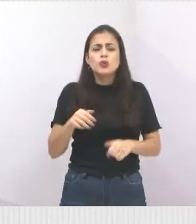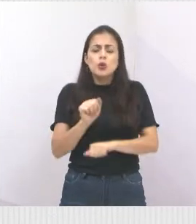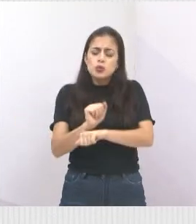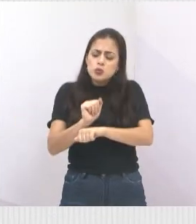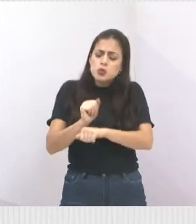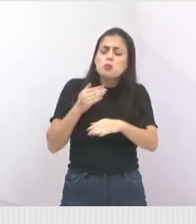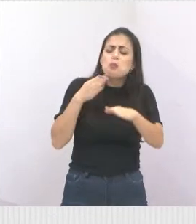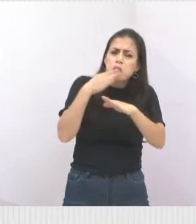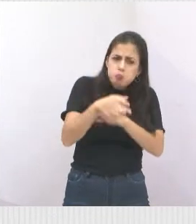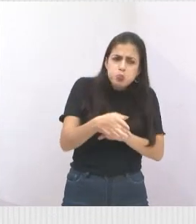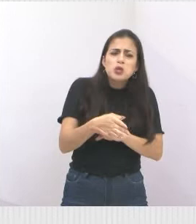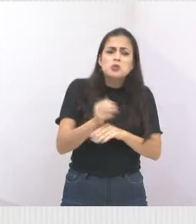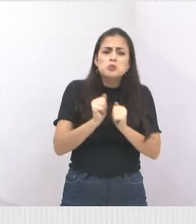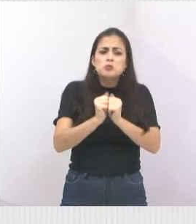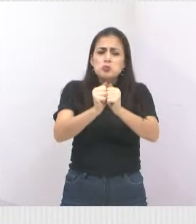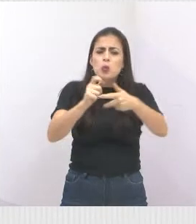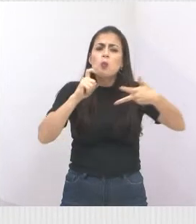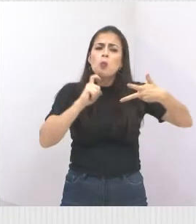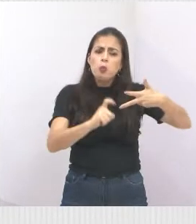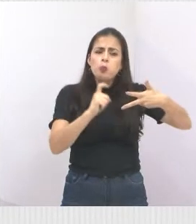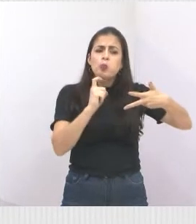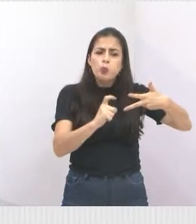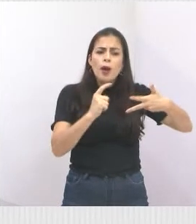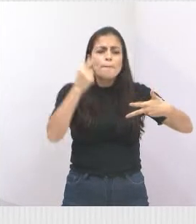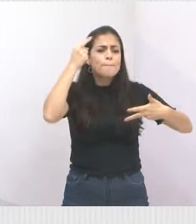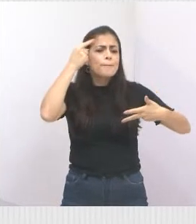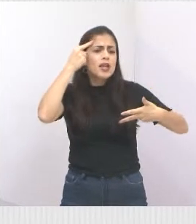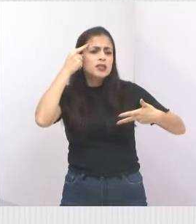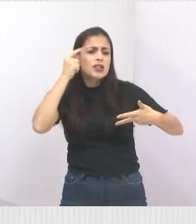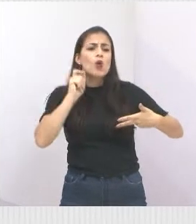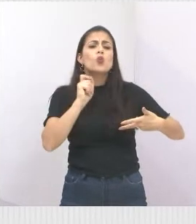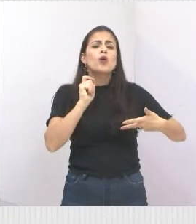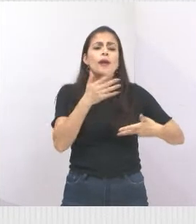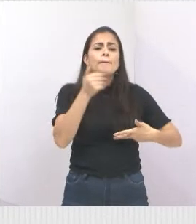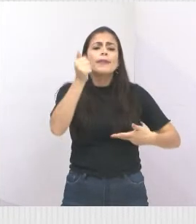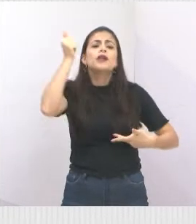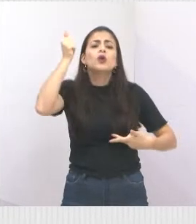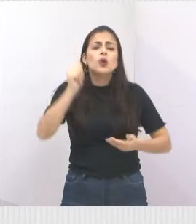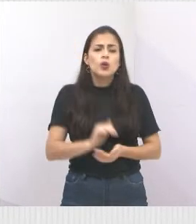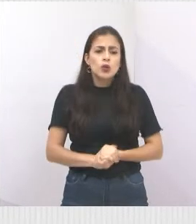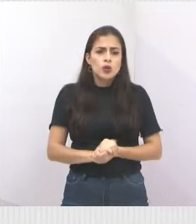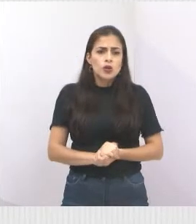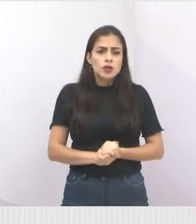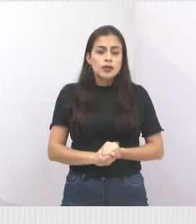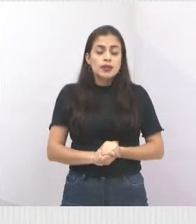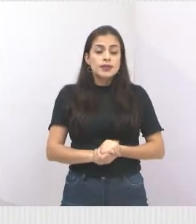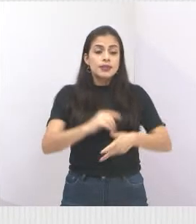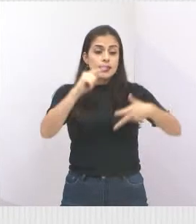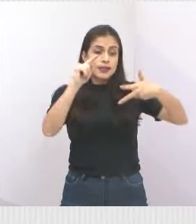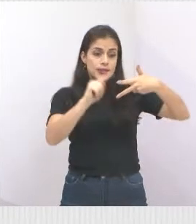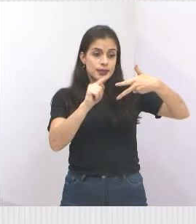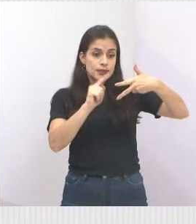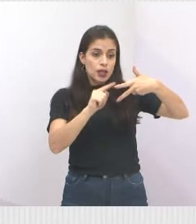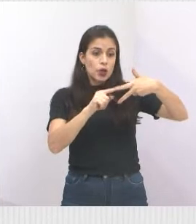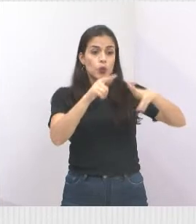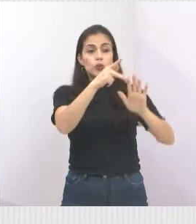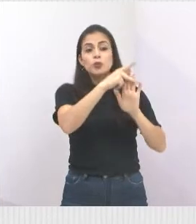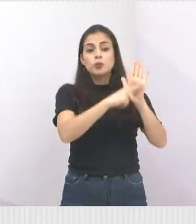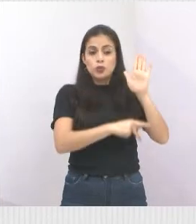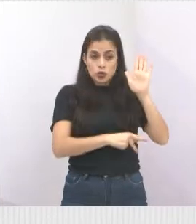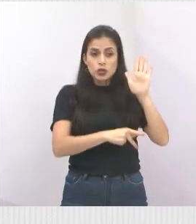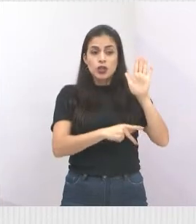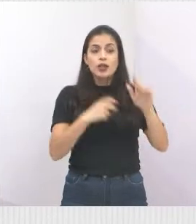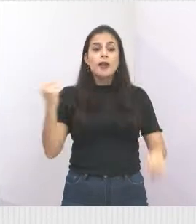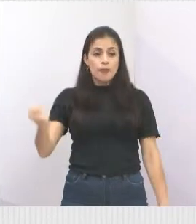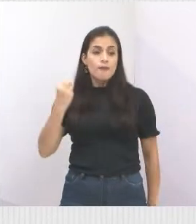o poder executivo para gente buscar alternativas segundo projeto já voltado à valorização do